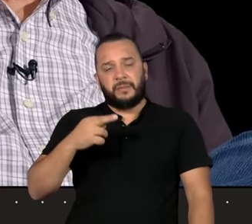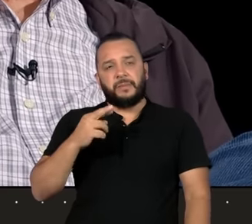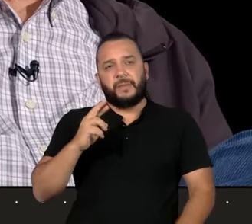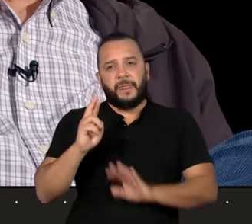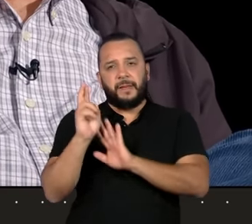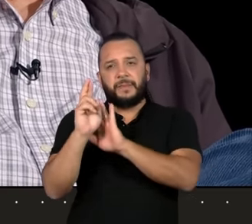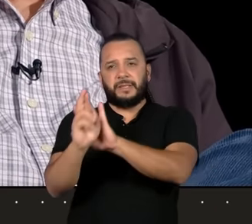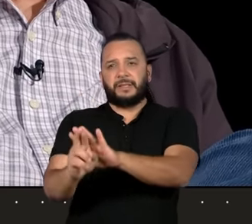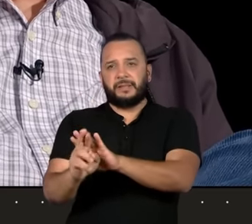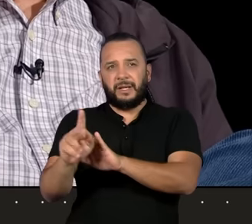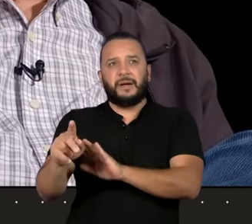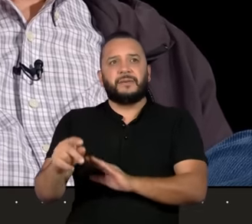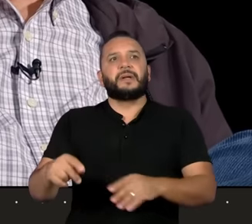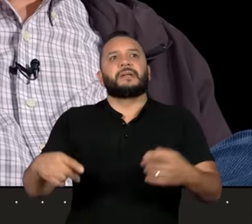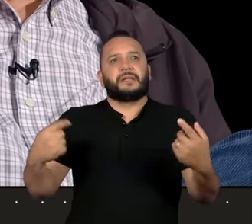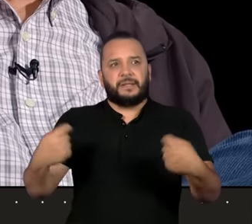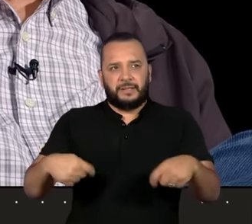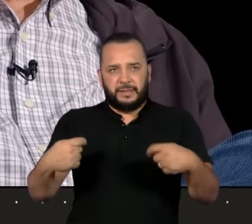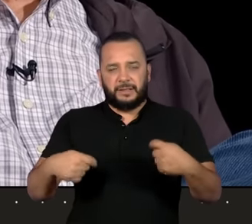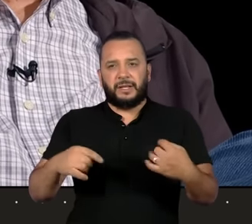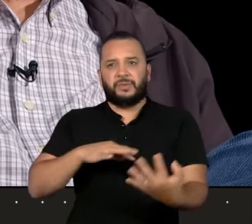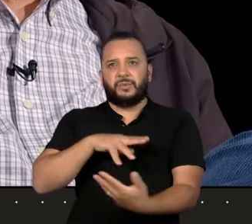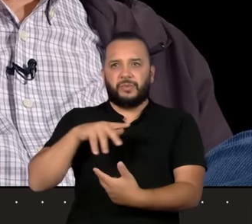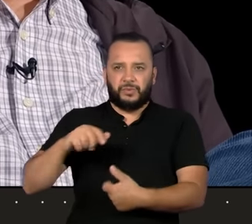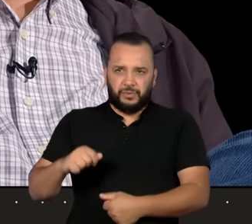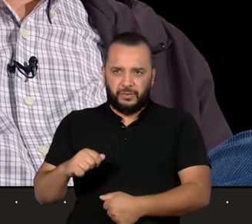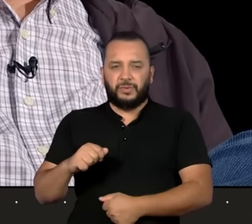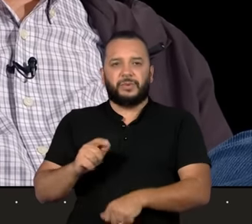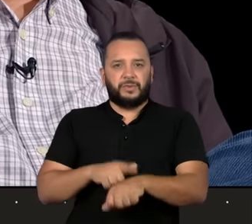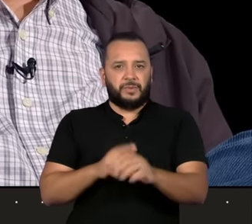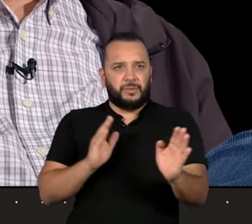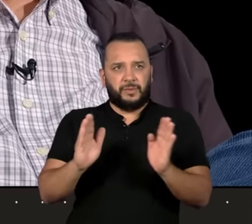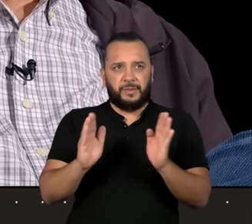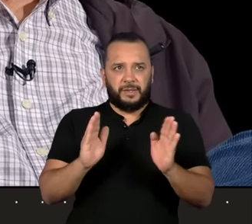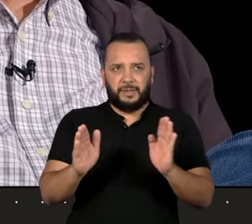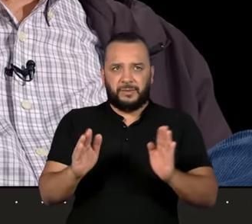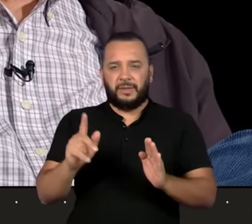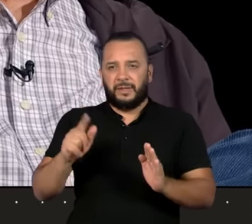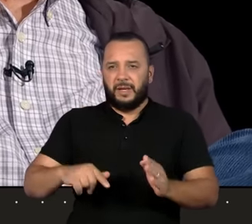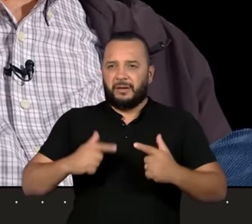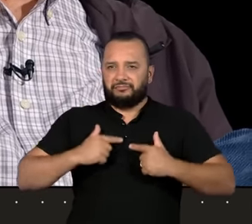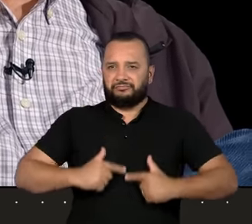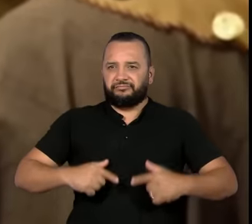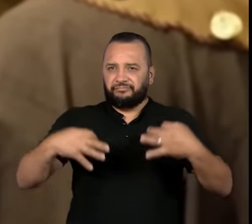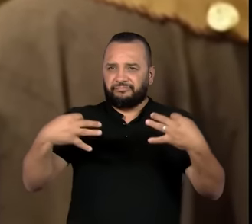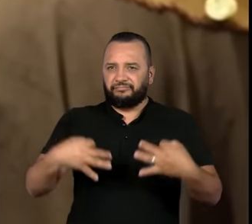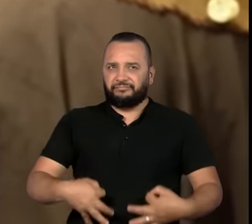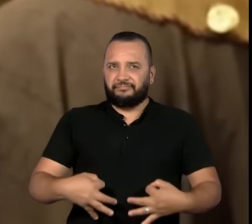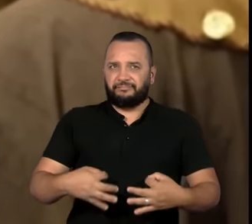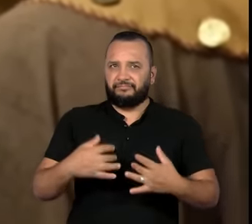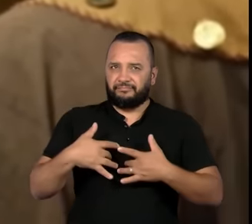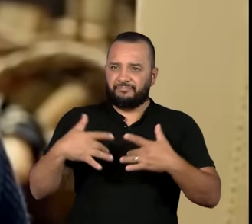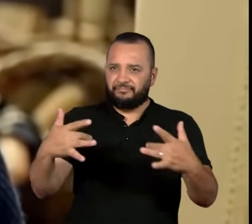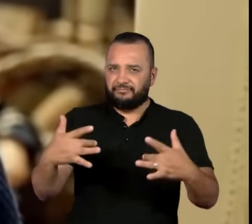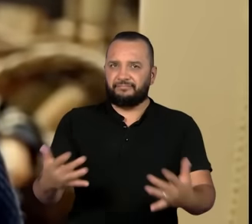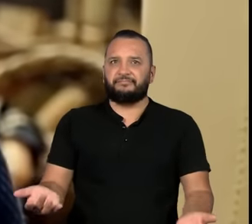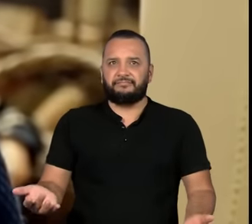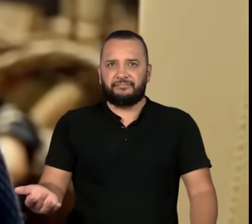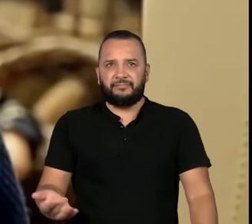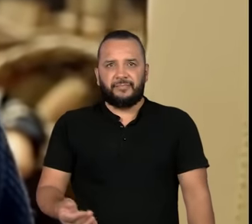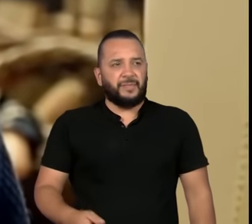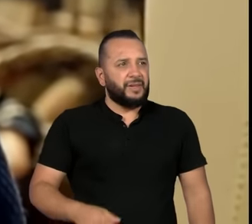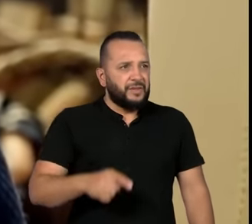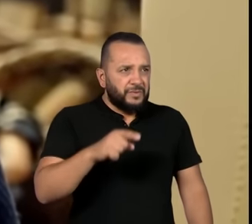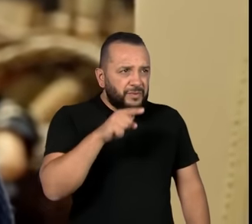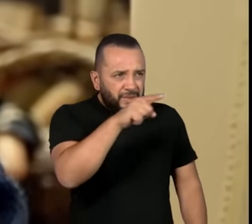que há de mais necessário no planeta, inclusive no momento, né, que é a integridade, a honestidade, a generosidade. Podia